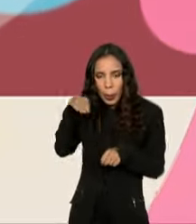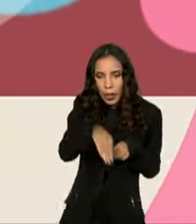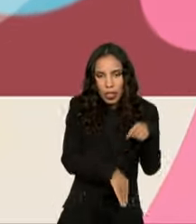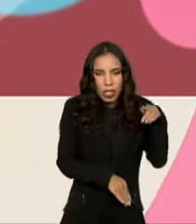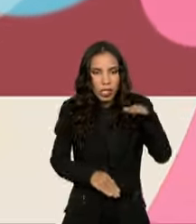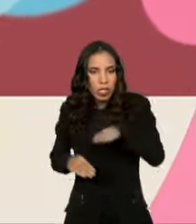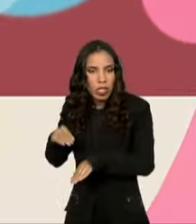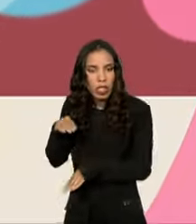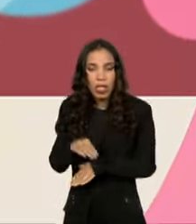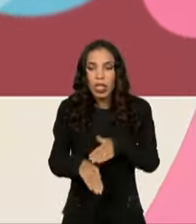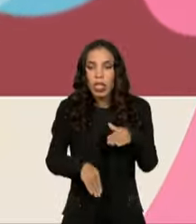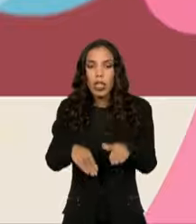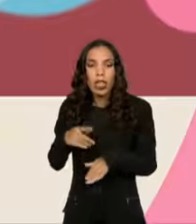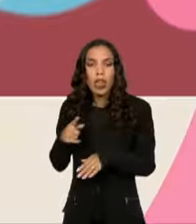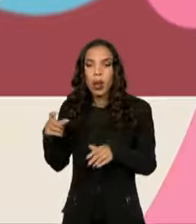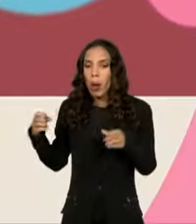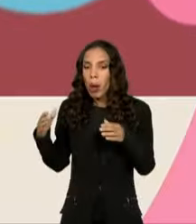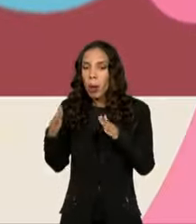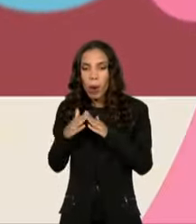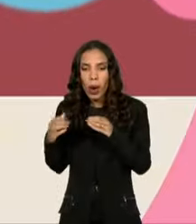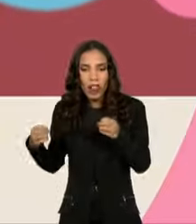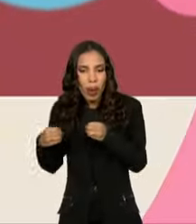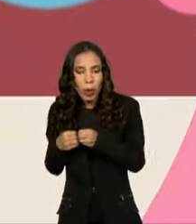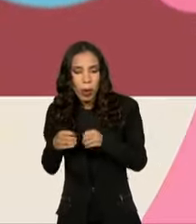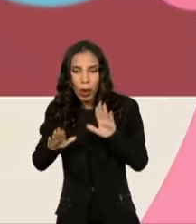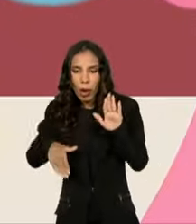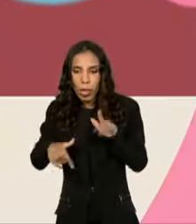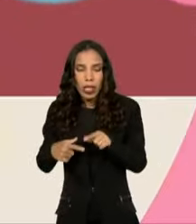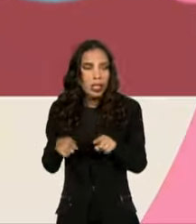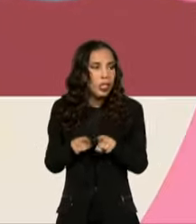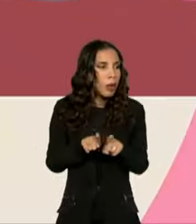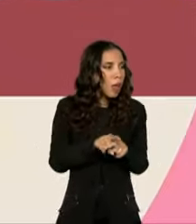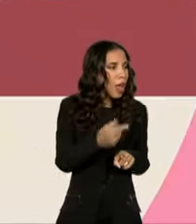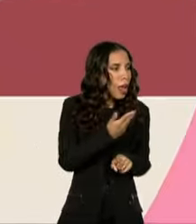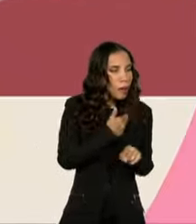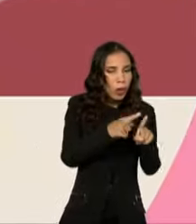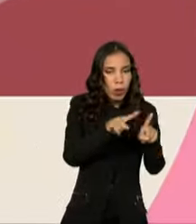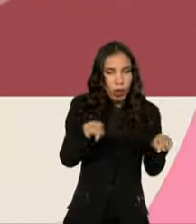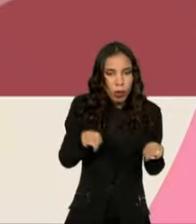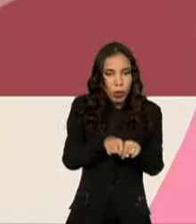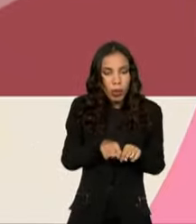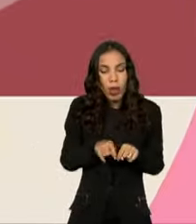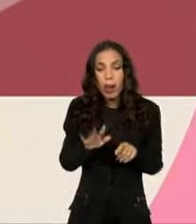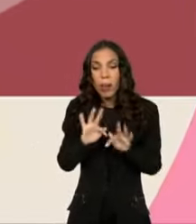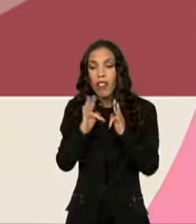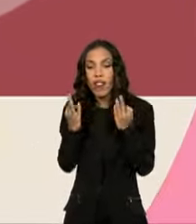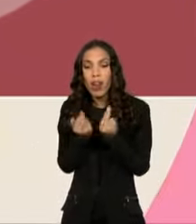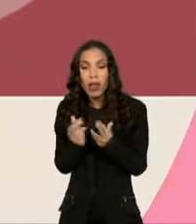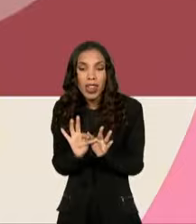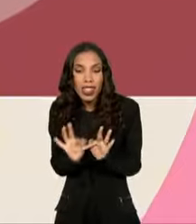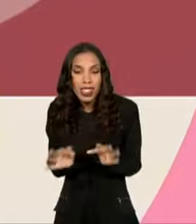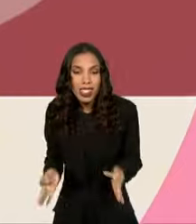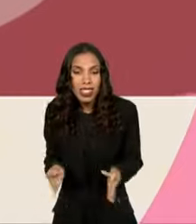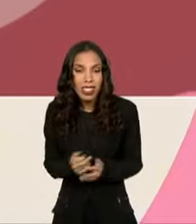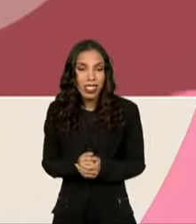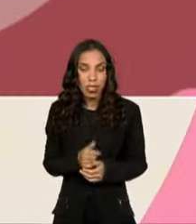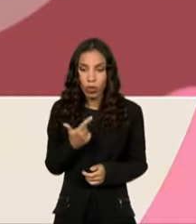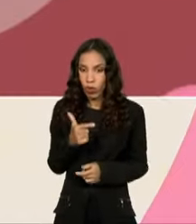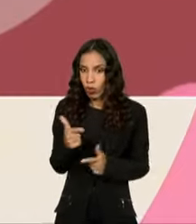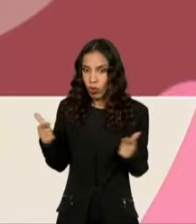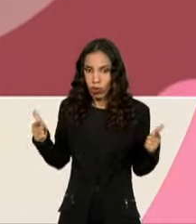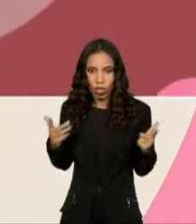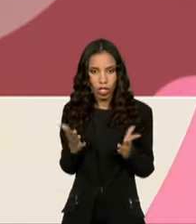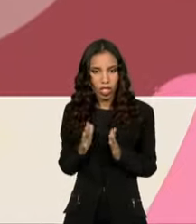não era sócia de clube, não morava perto da praia. Da praia, entendi. Não tinha amigos que tinham piscina. É, a minha família era muito simples, então isso não estava na minha